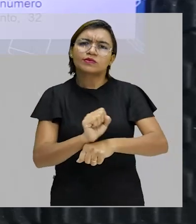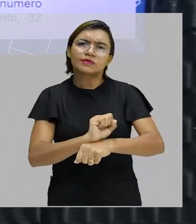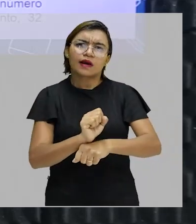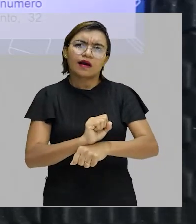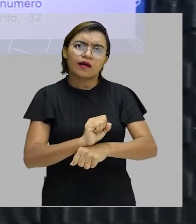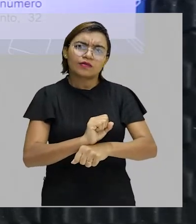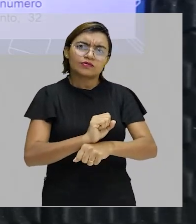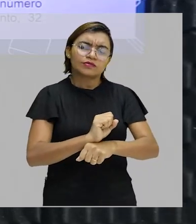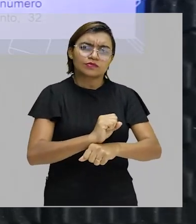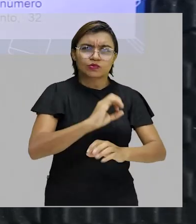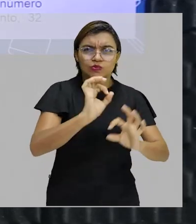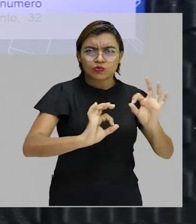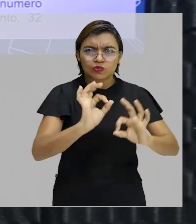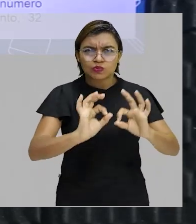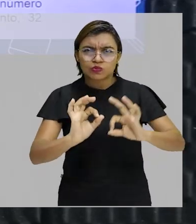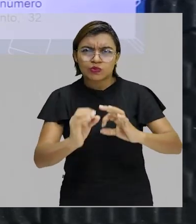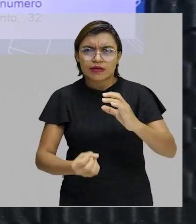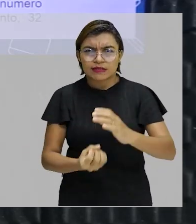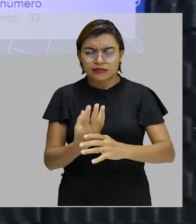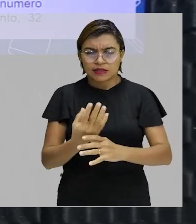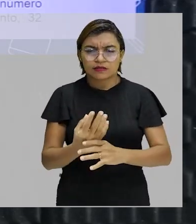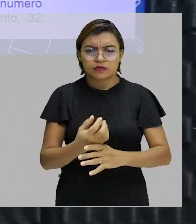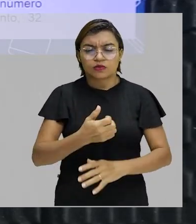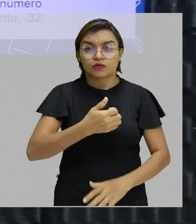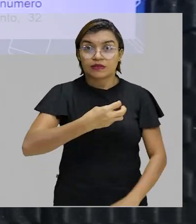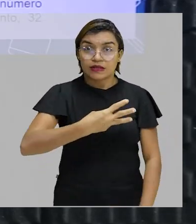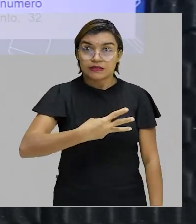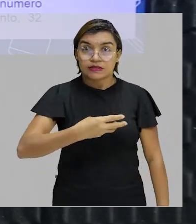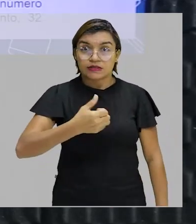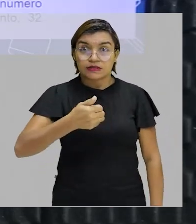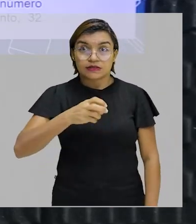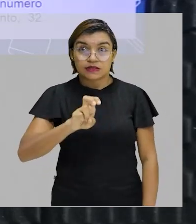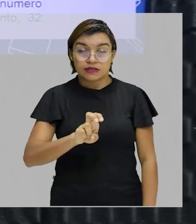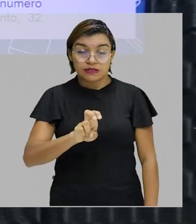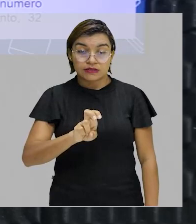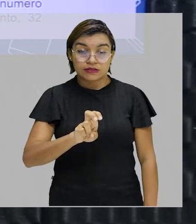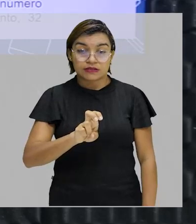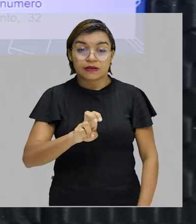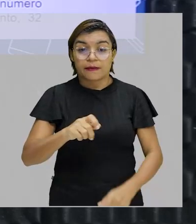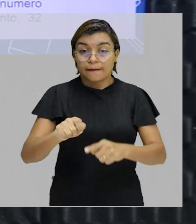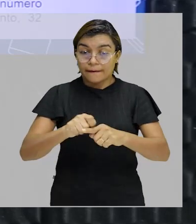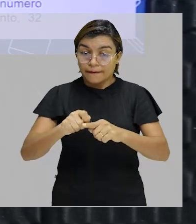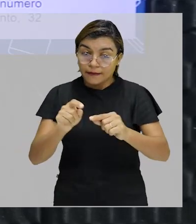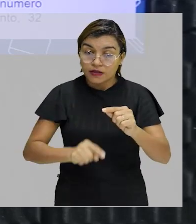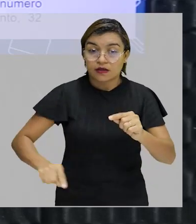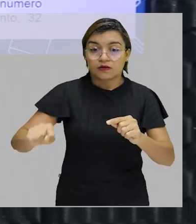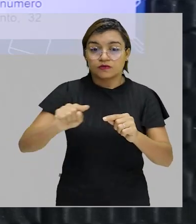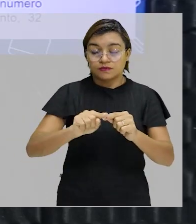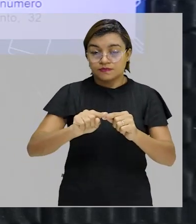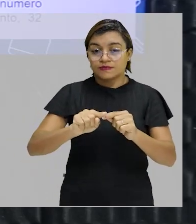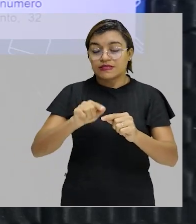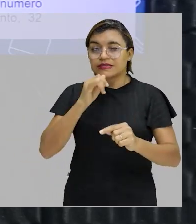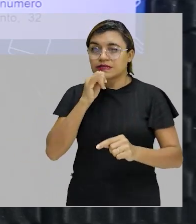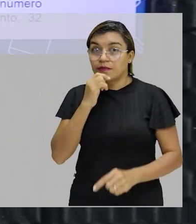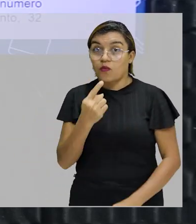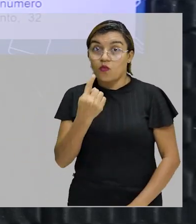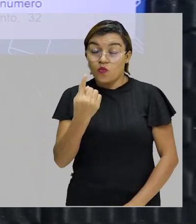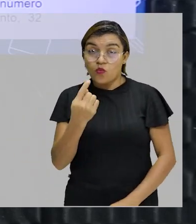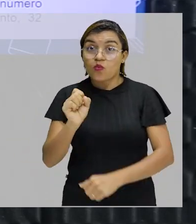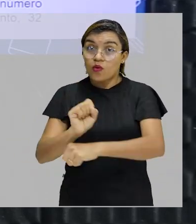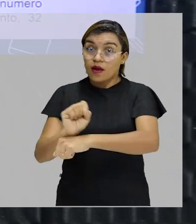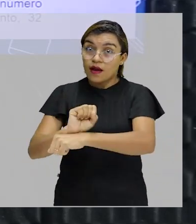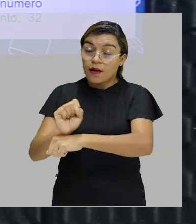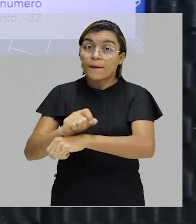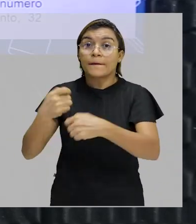com 315 pneus. Ó, um carro, ele leva o quê? 5 pneus. Então, para a gente montar um